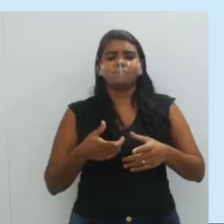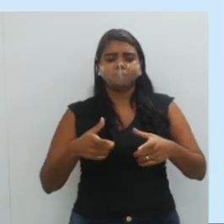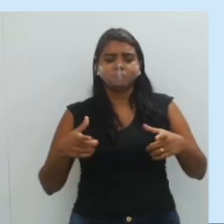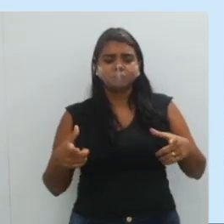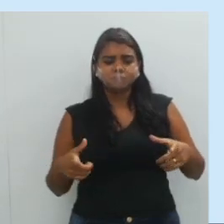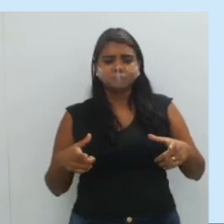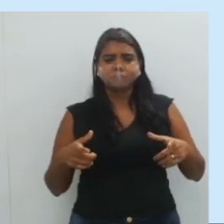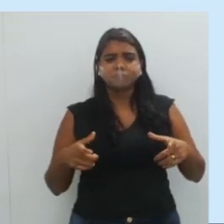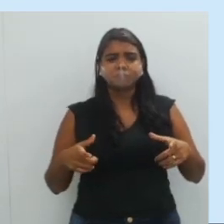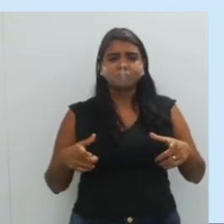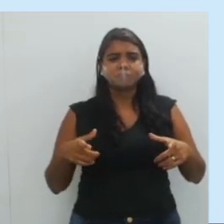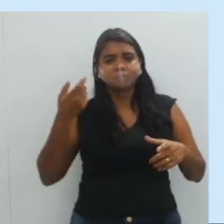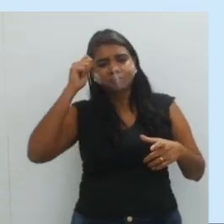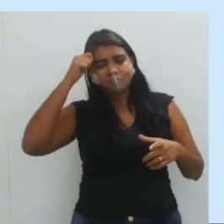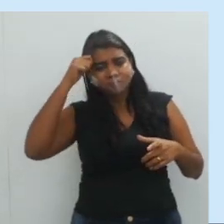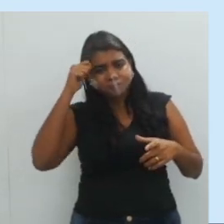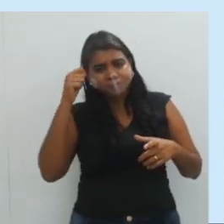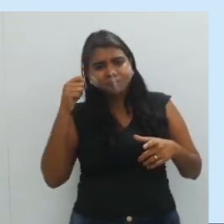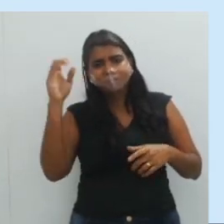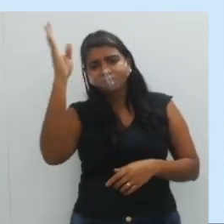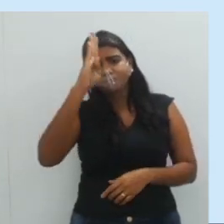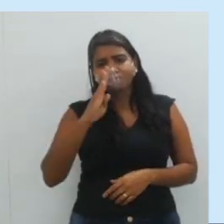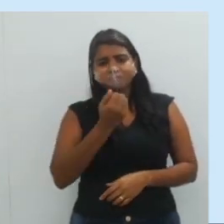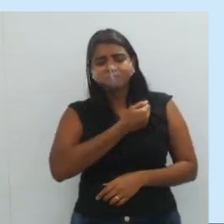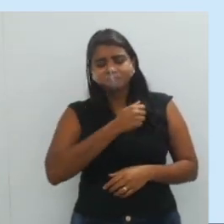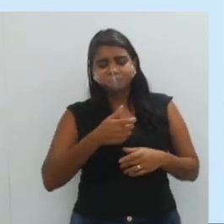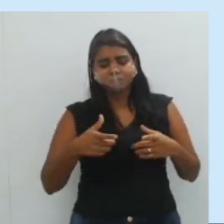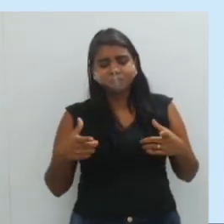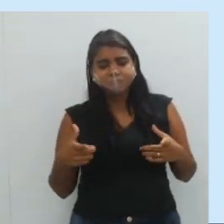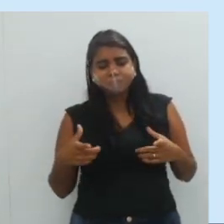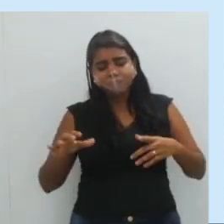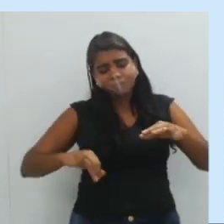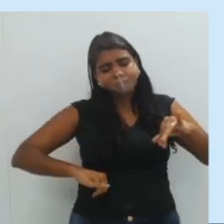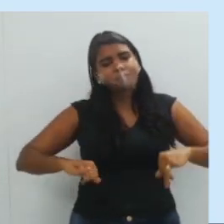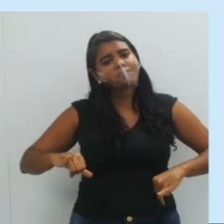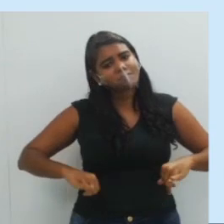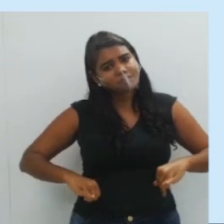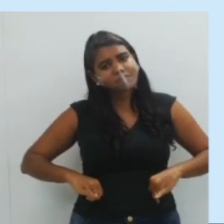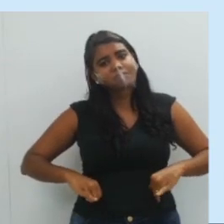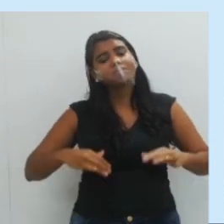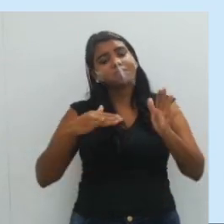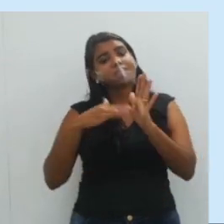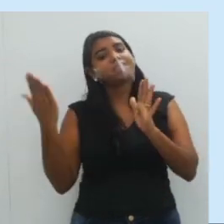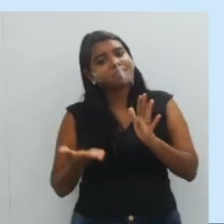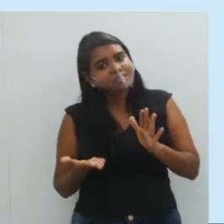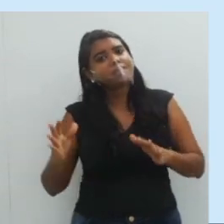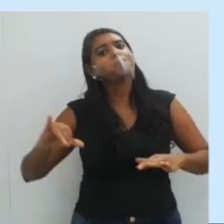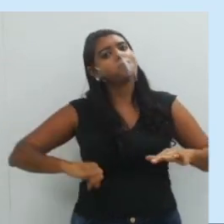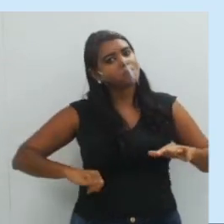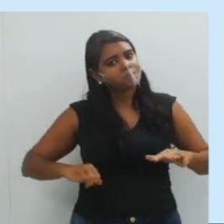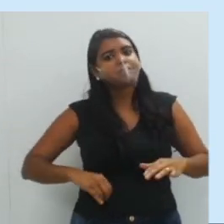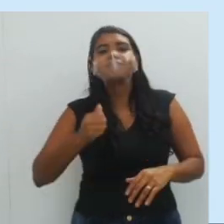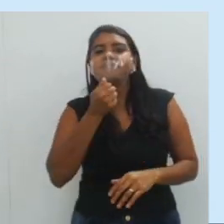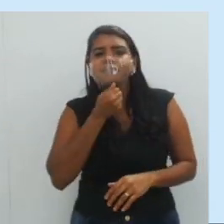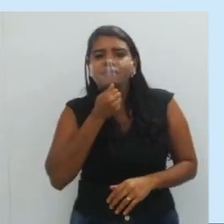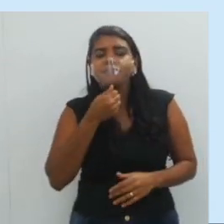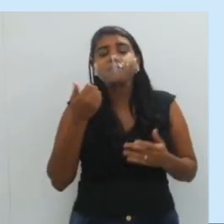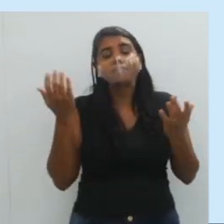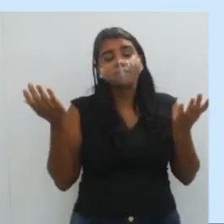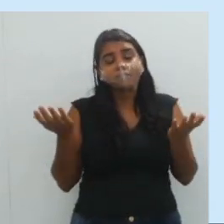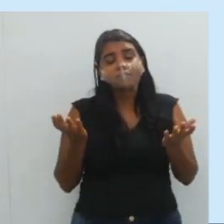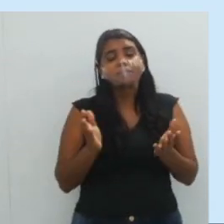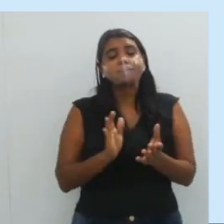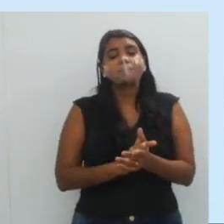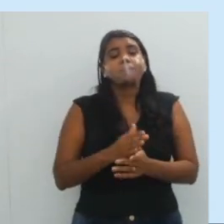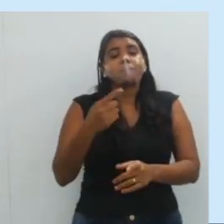população negra brasileira, grande contingente, numérico, mas sofreu e sofre ainda hoje,